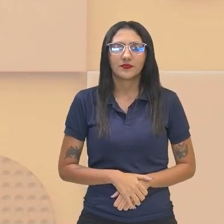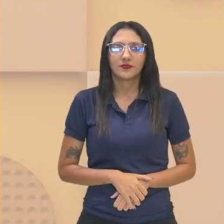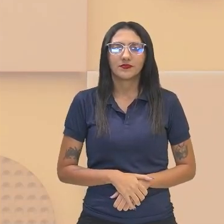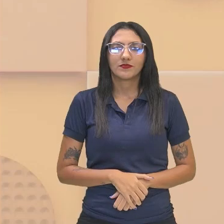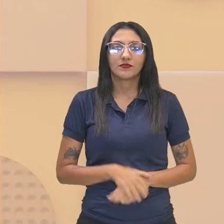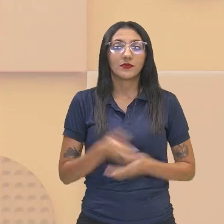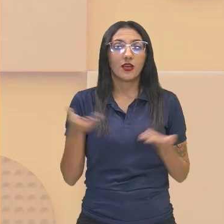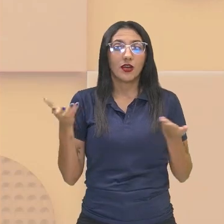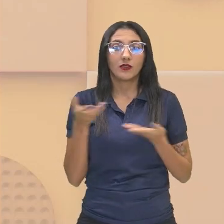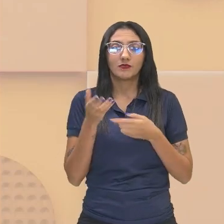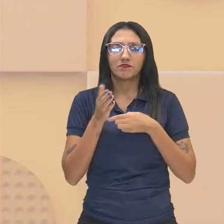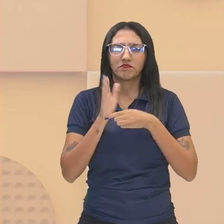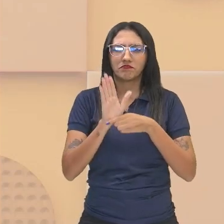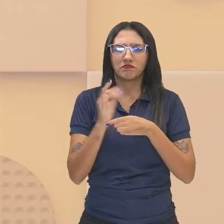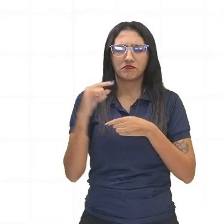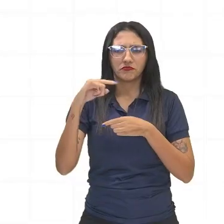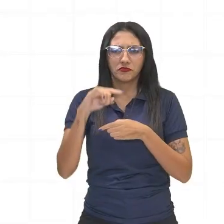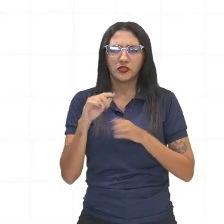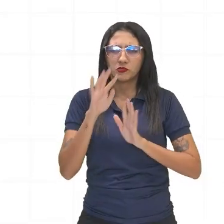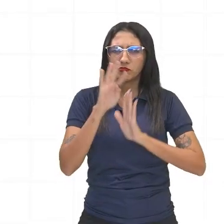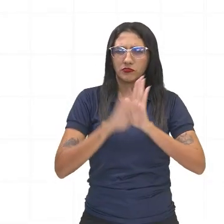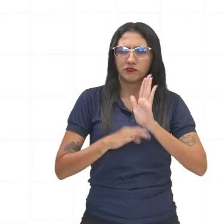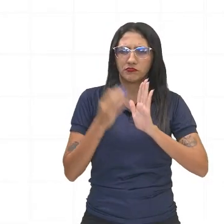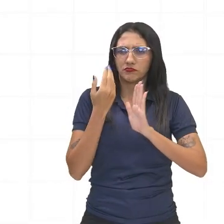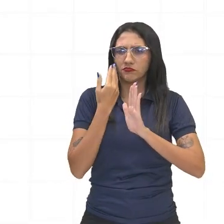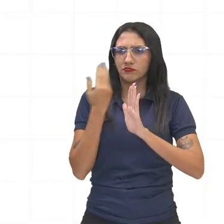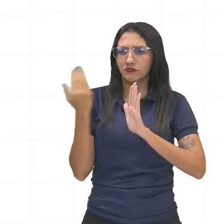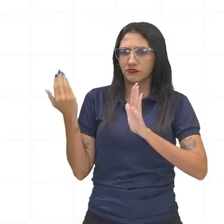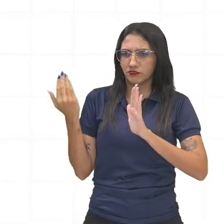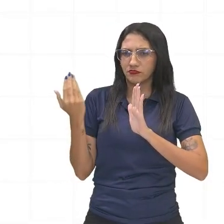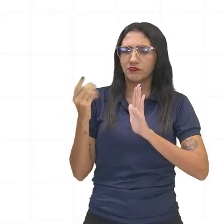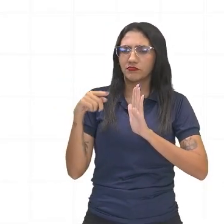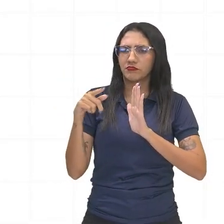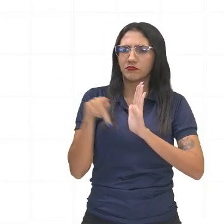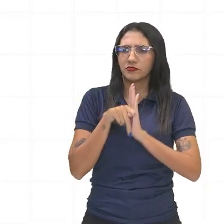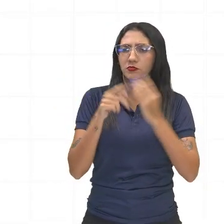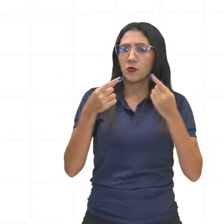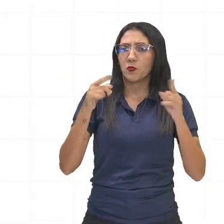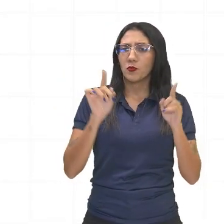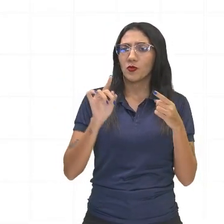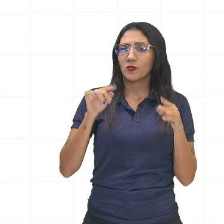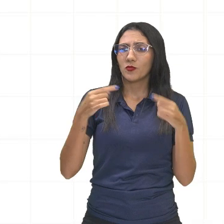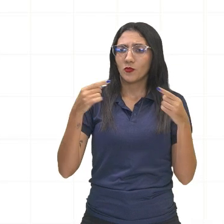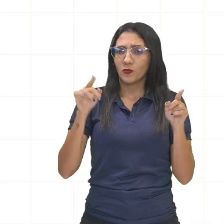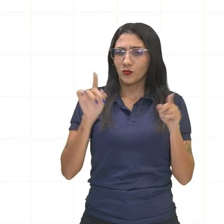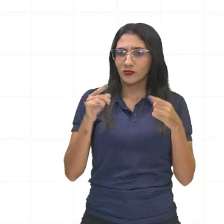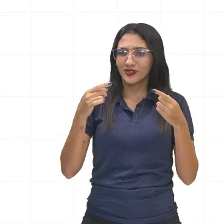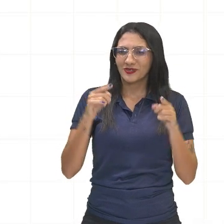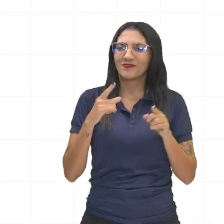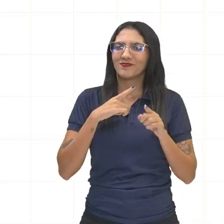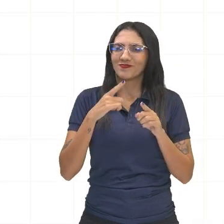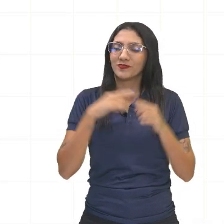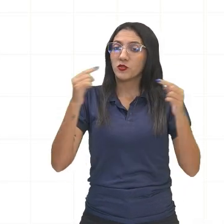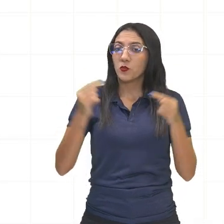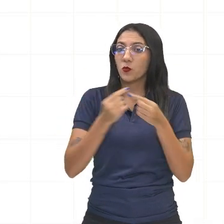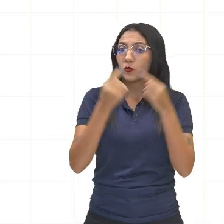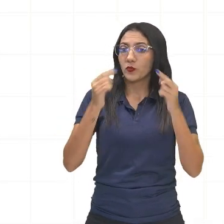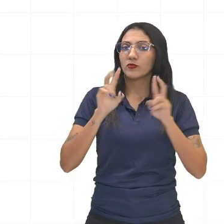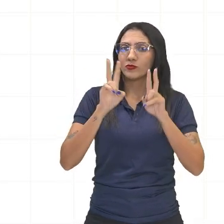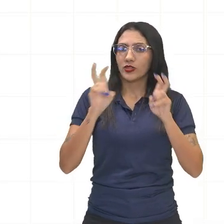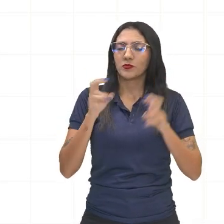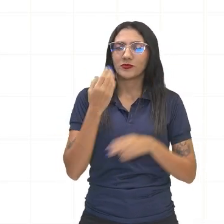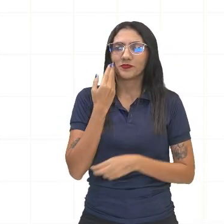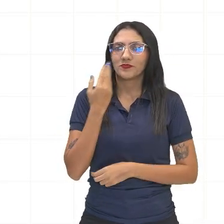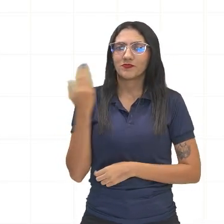bem interessante, né, de uma música que ela fala, então, sobre o tempo, tá? Então, nós temos aí,